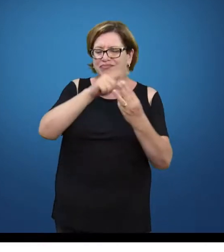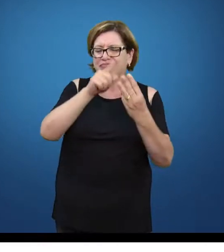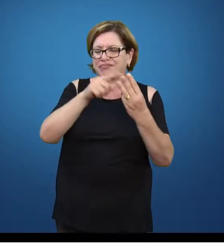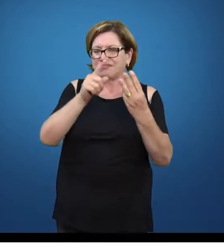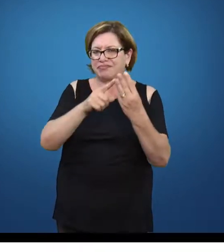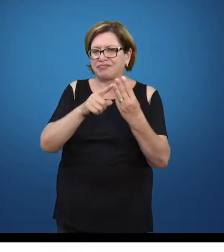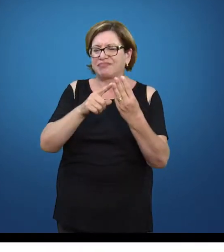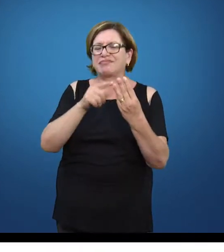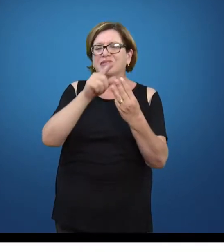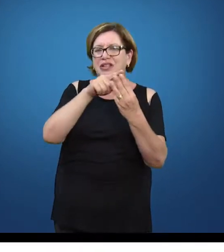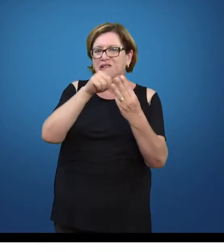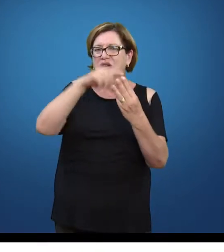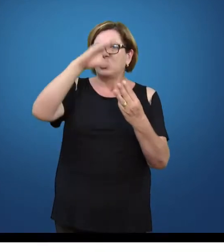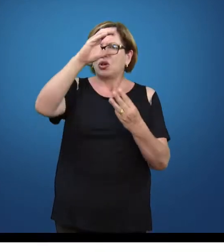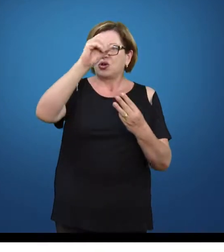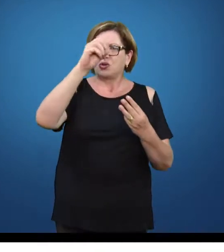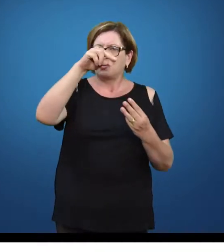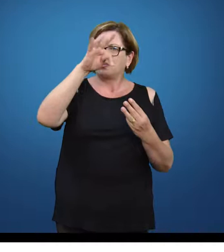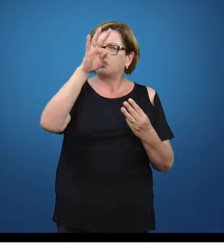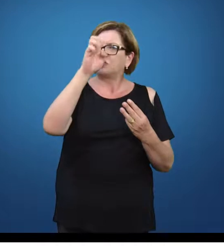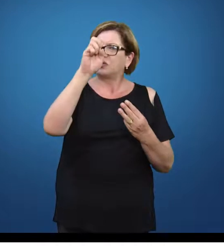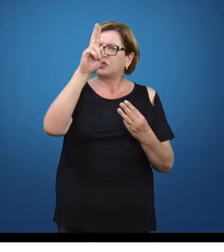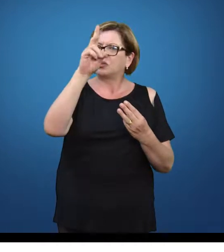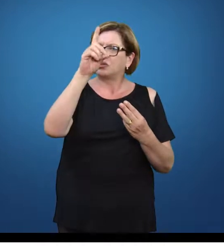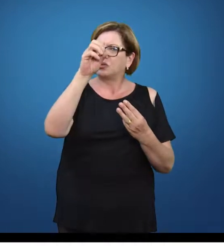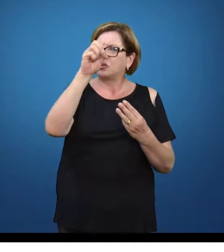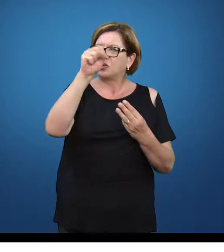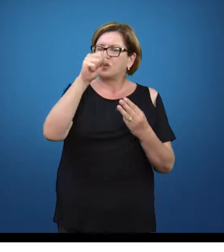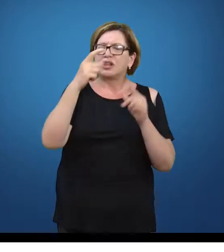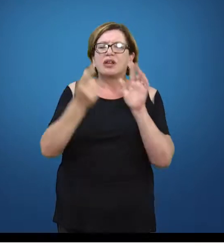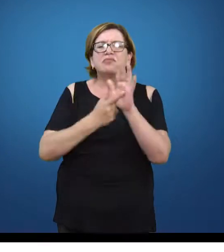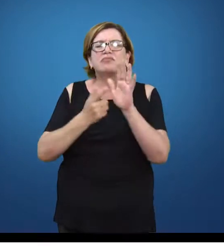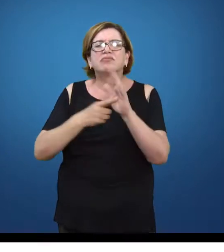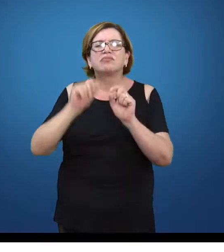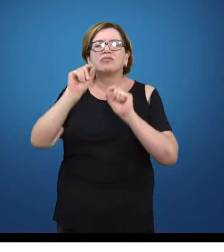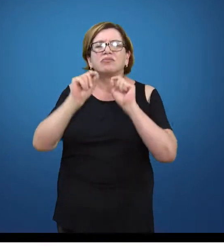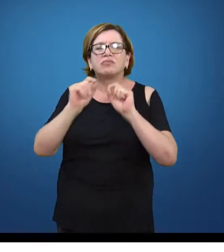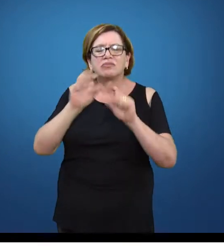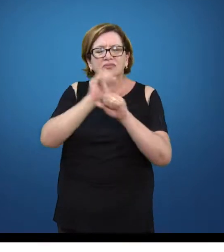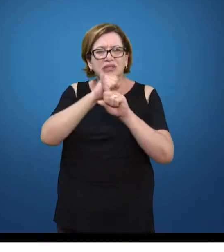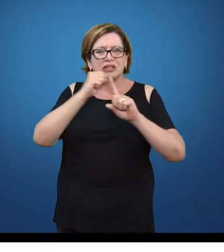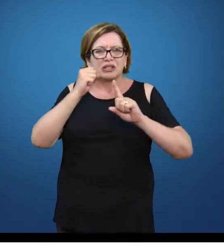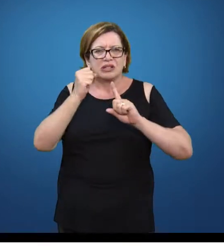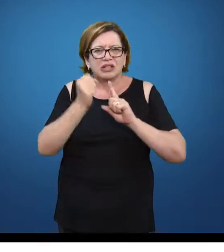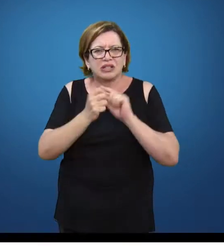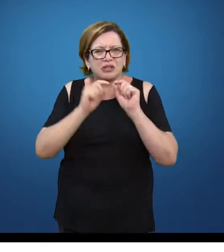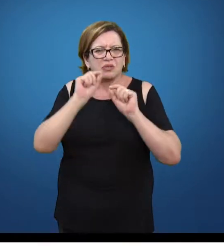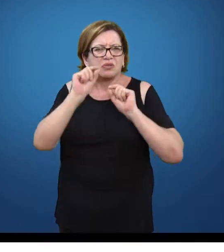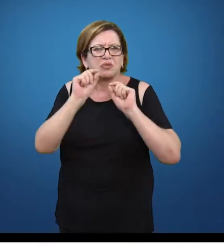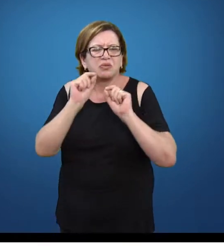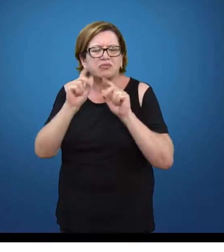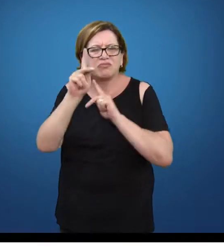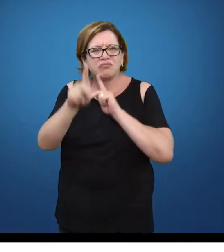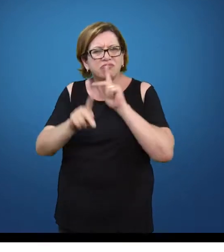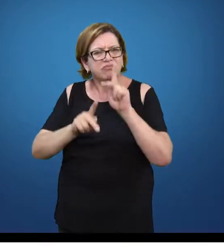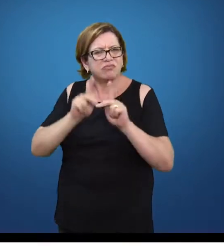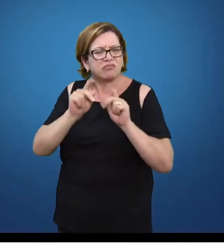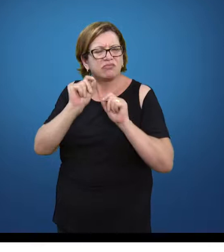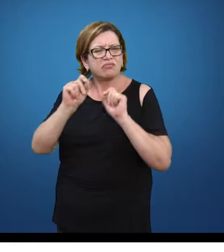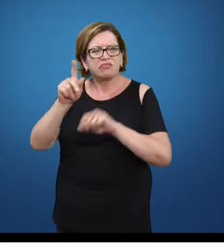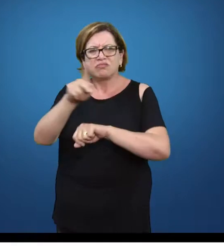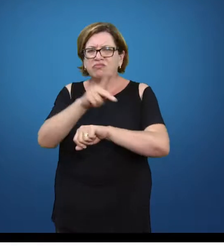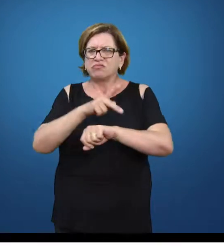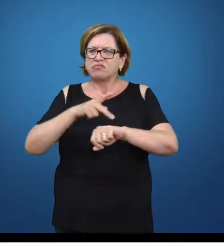e ações, ela legitima o que uma sociedade, o que aquele povo, o que aquele